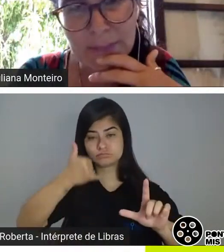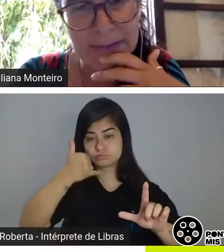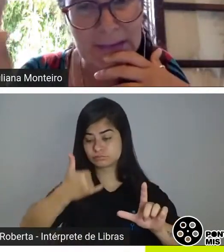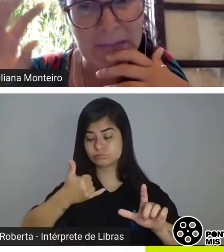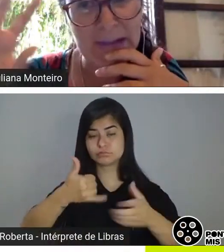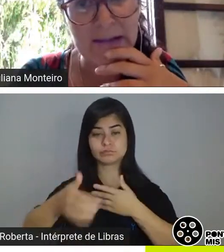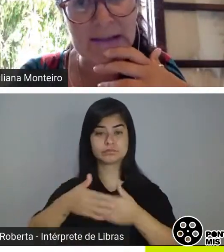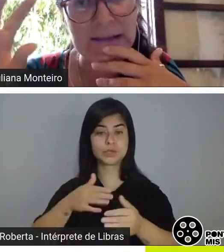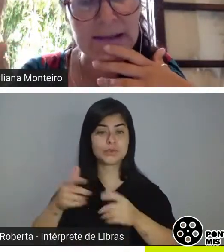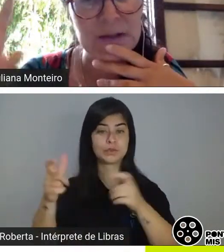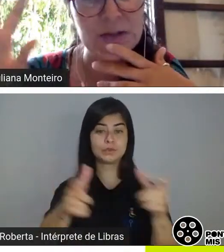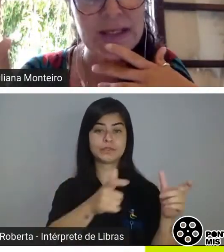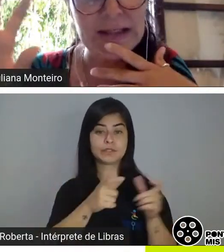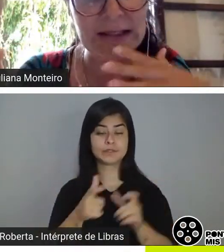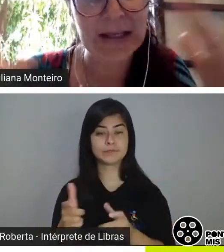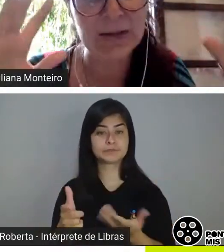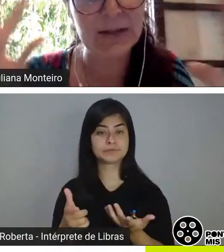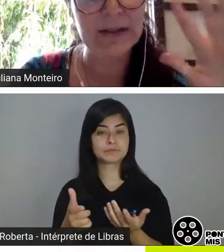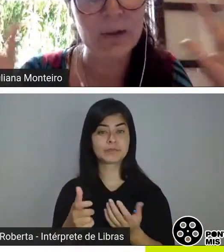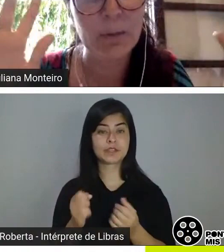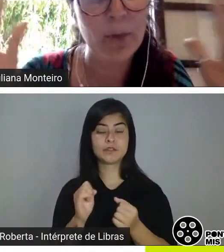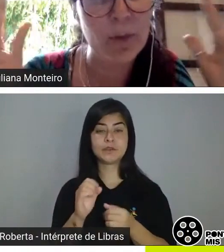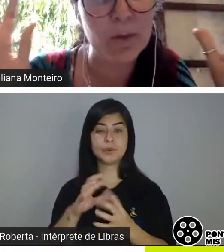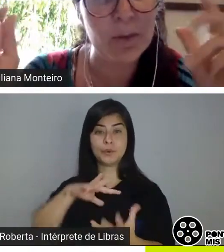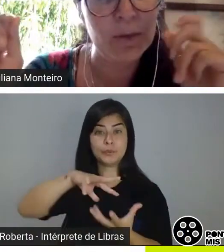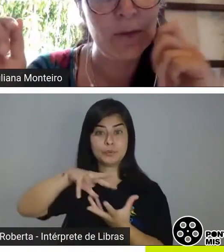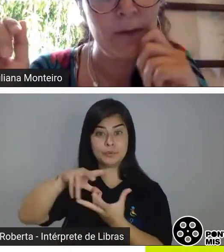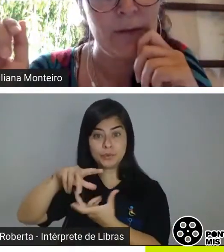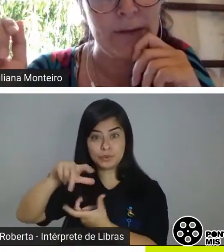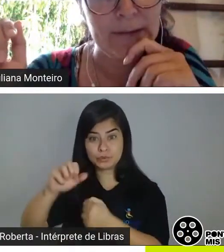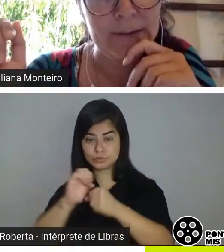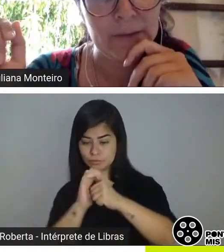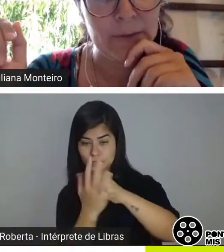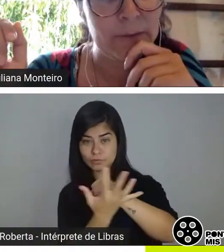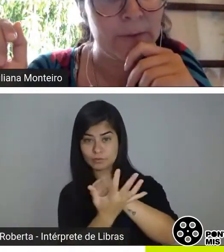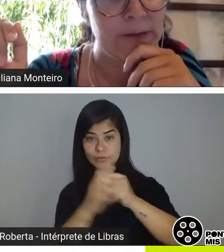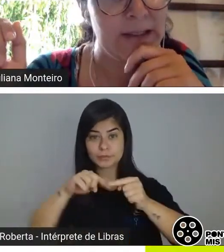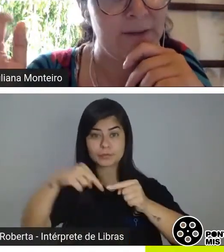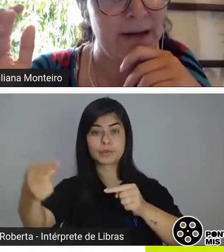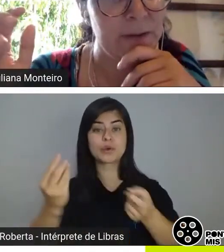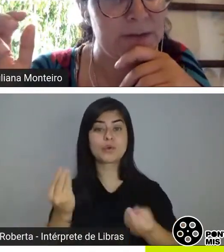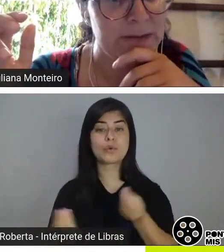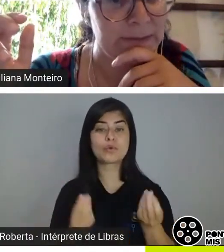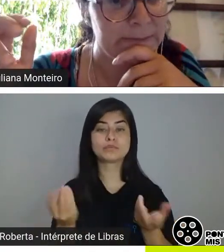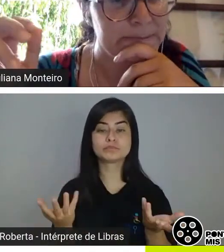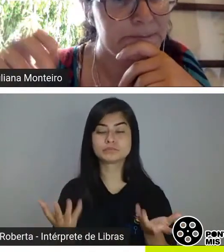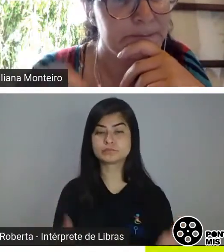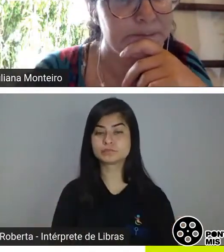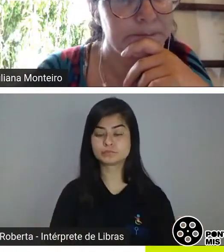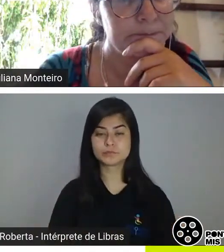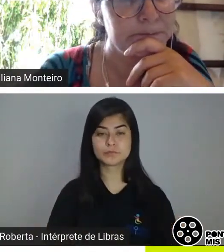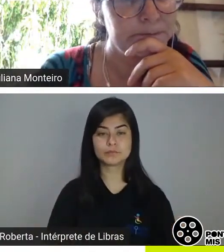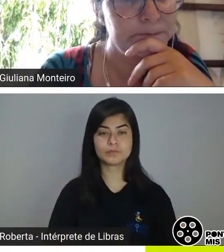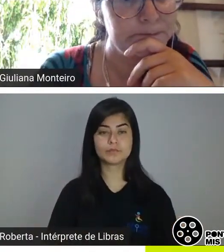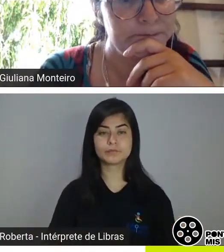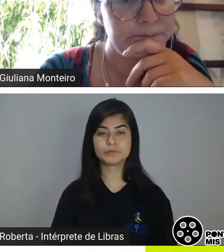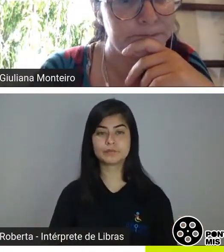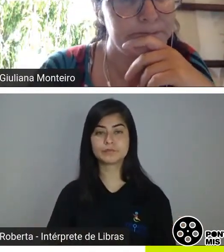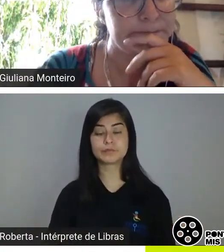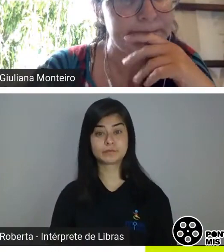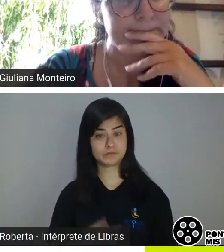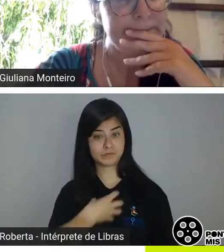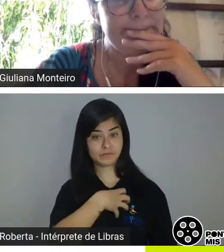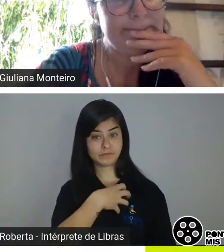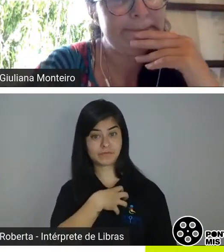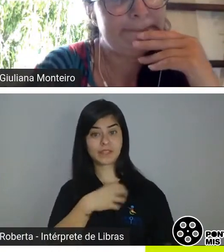mundo pós-pandemia, assim, que a gente tem tentado entender um pouco? Olha, eu felizmente